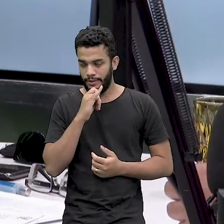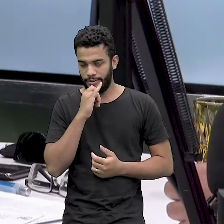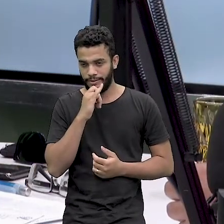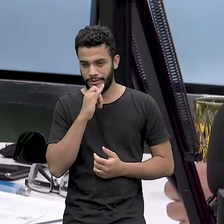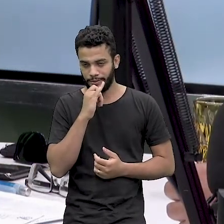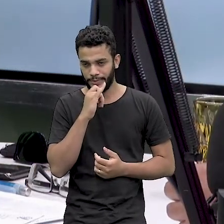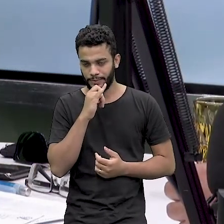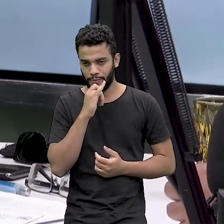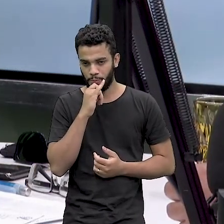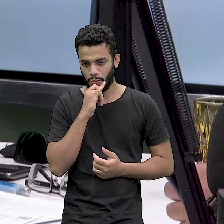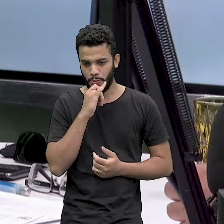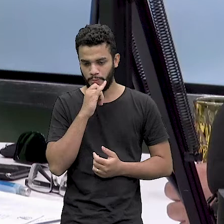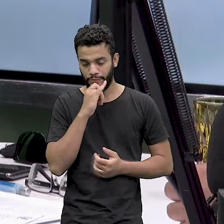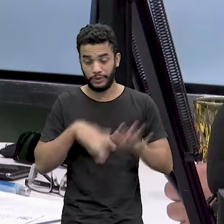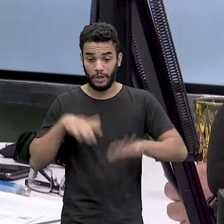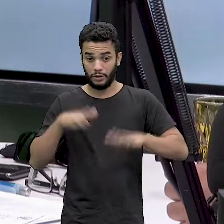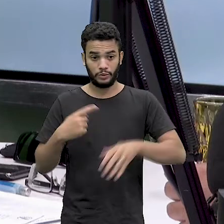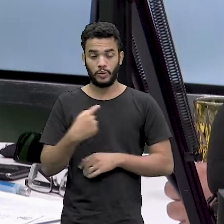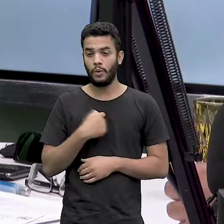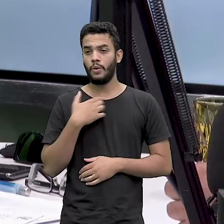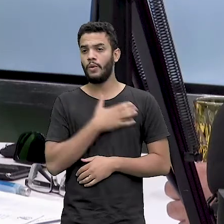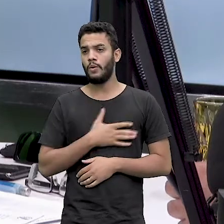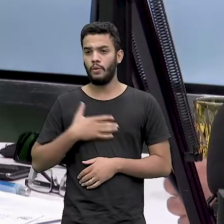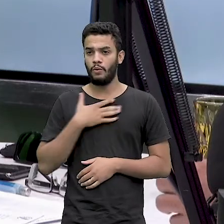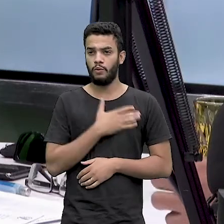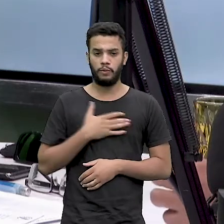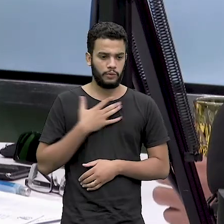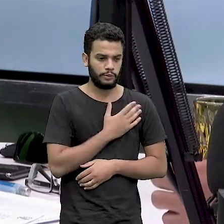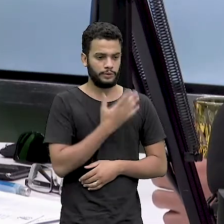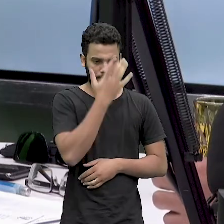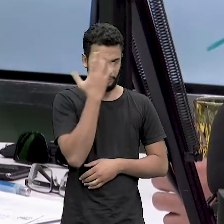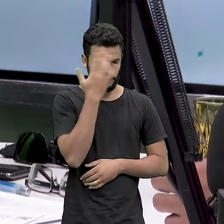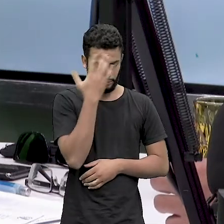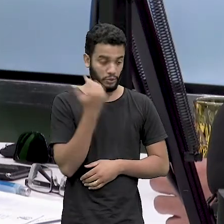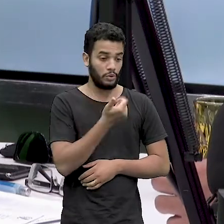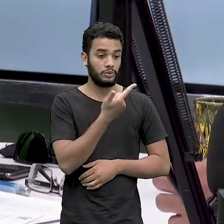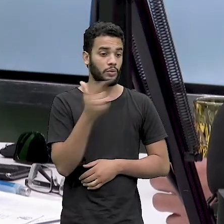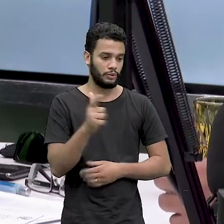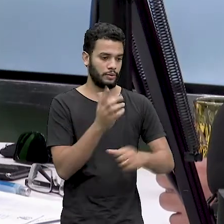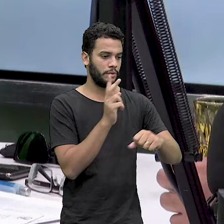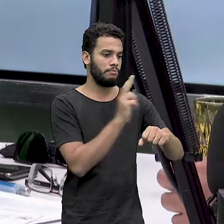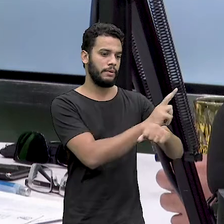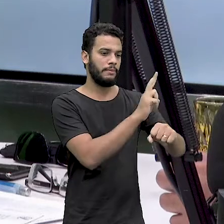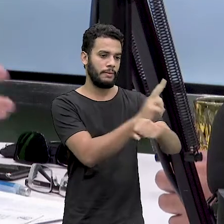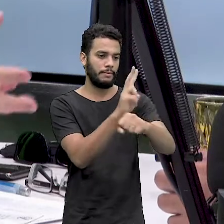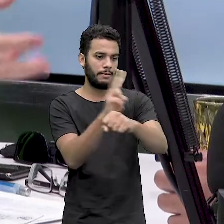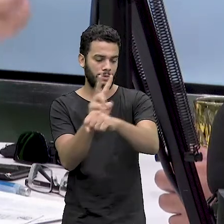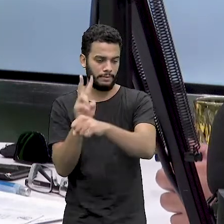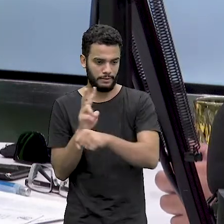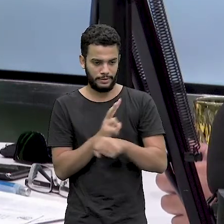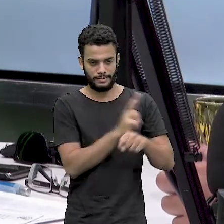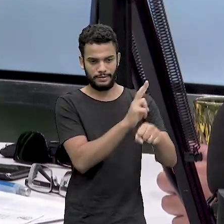né? Eu sou uma pessoa que gosto muito de cuidar de outras pessoas e tal. Então, as referências vão